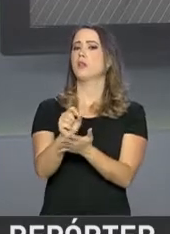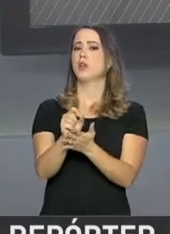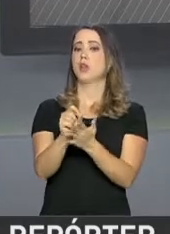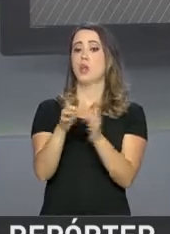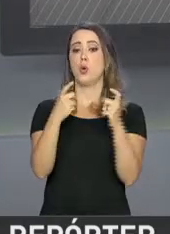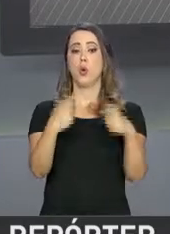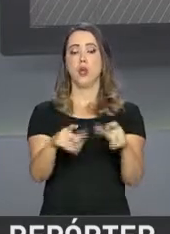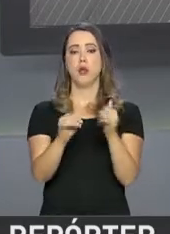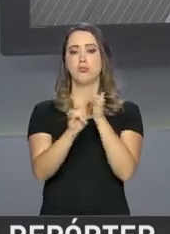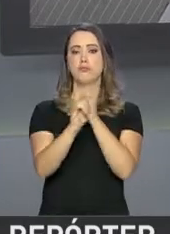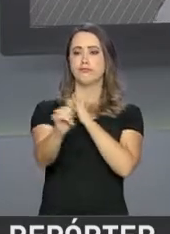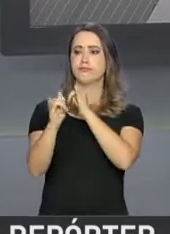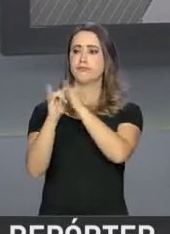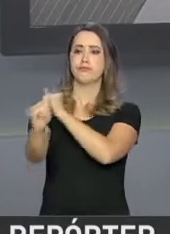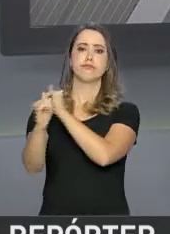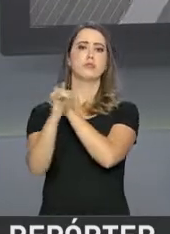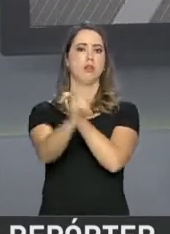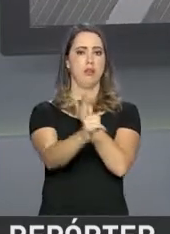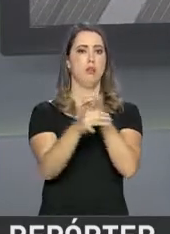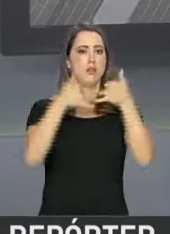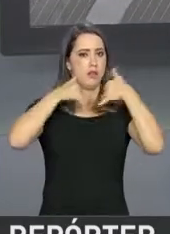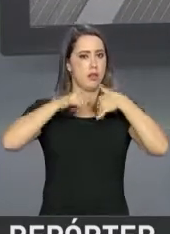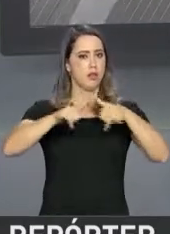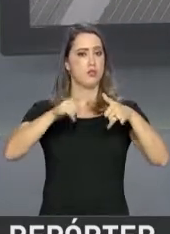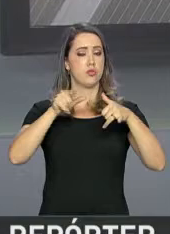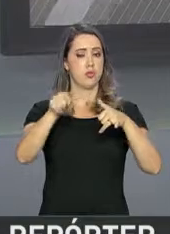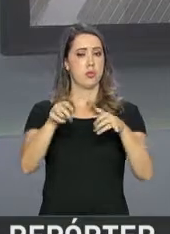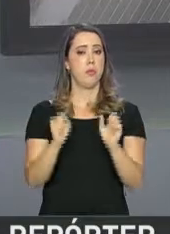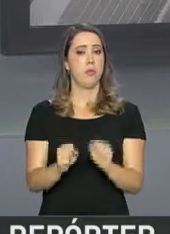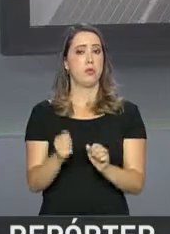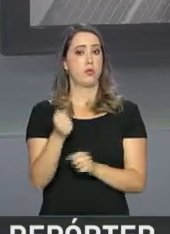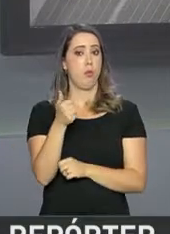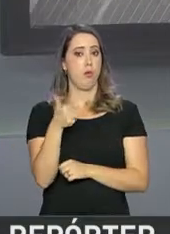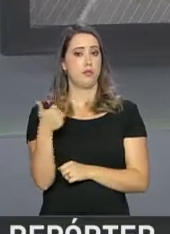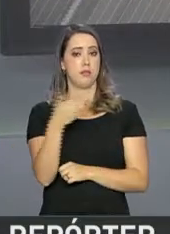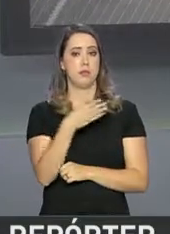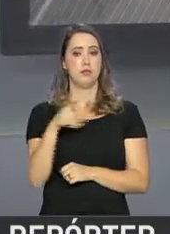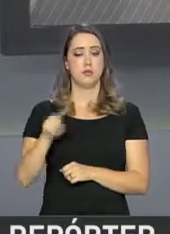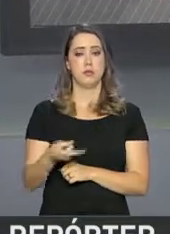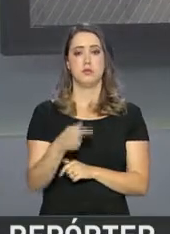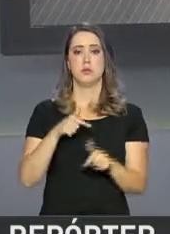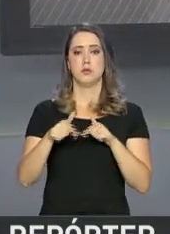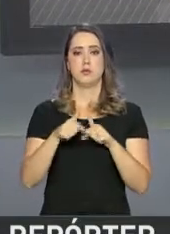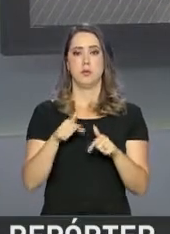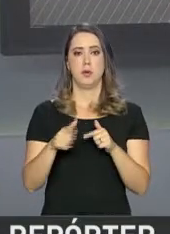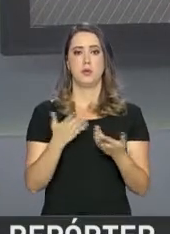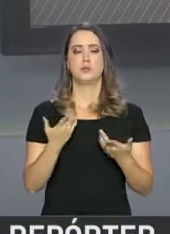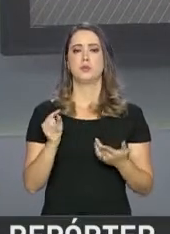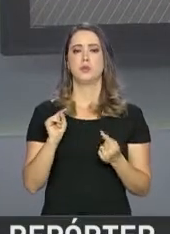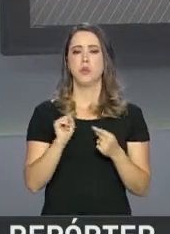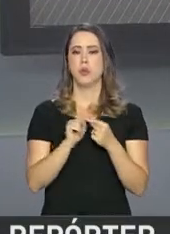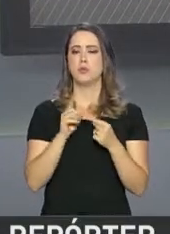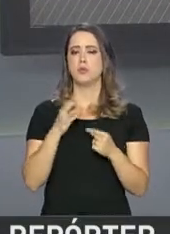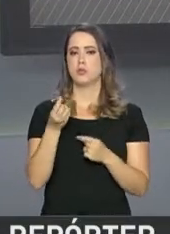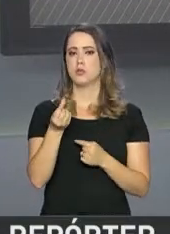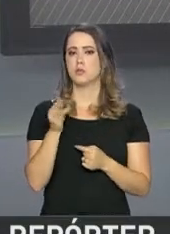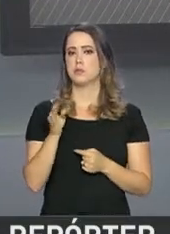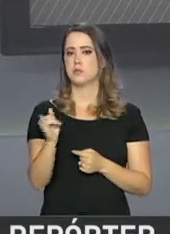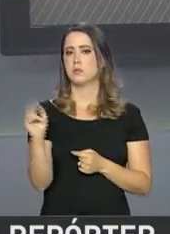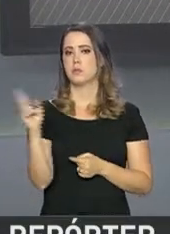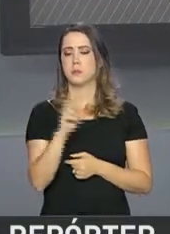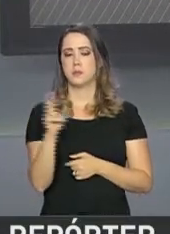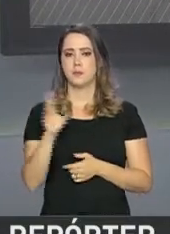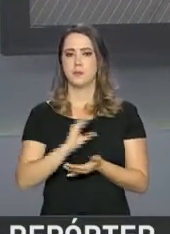transmissão e subestações os empreendimentos podem gerar quase 14 mil empregos diretos ea previsão é de 6 bilhões de reais